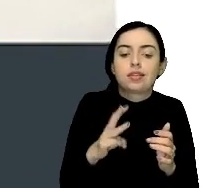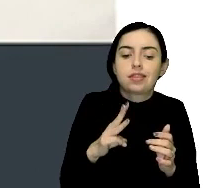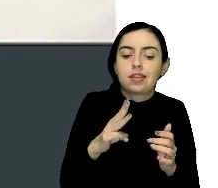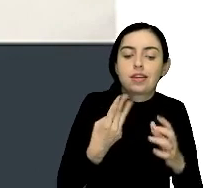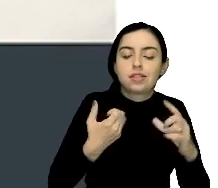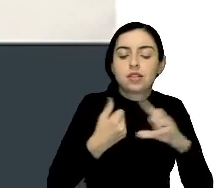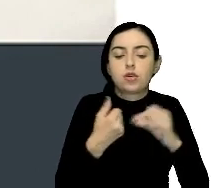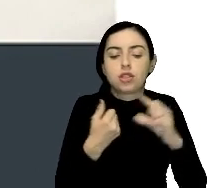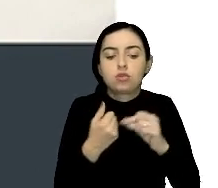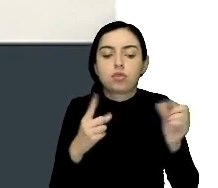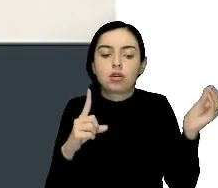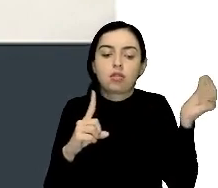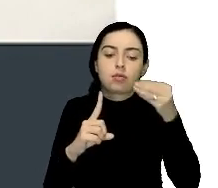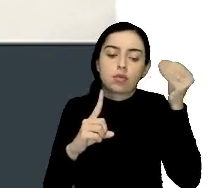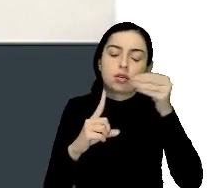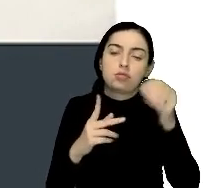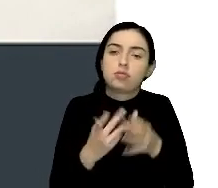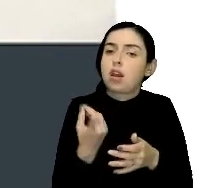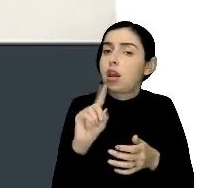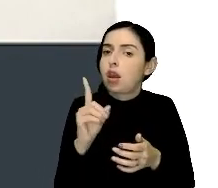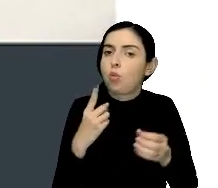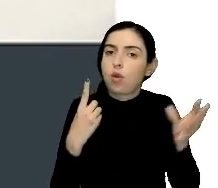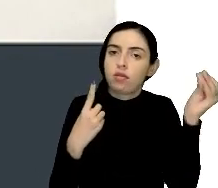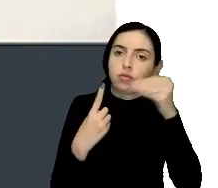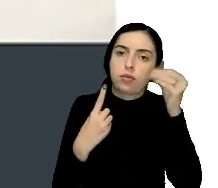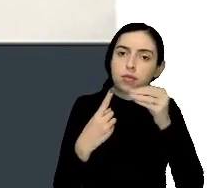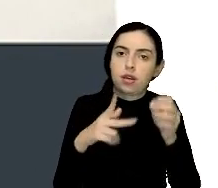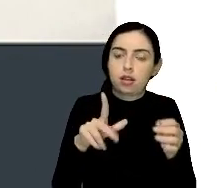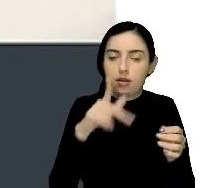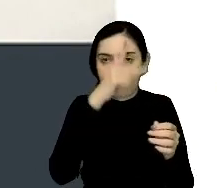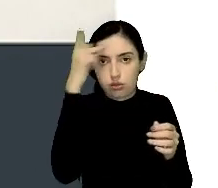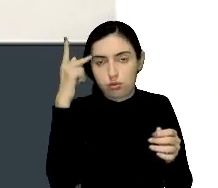e aqui ele vai dizer que não é vulnerável